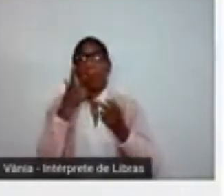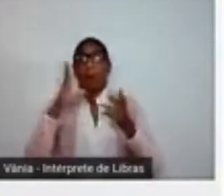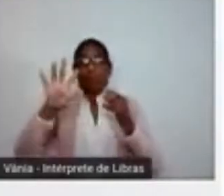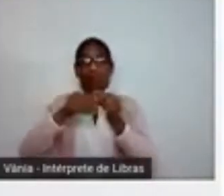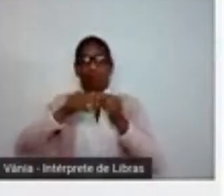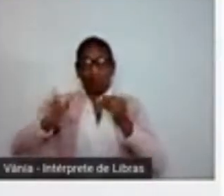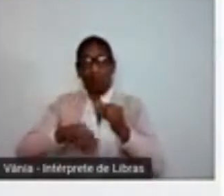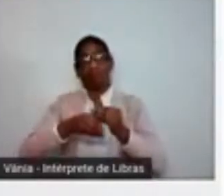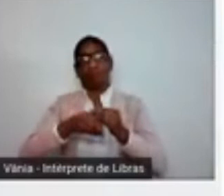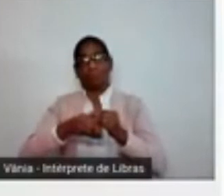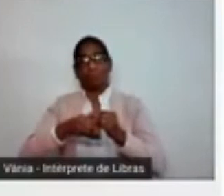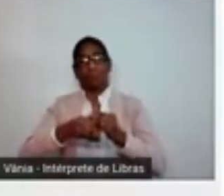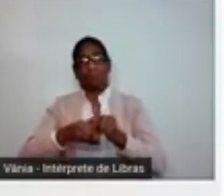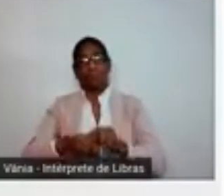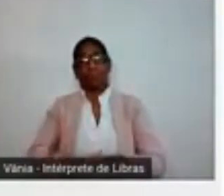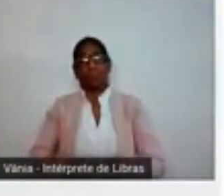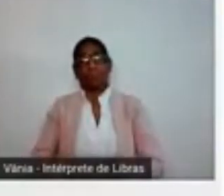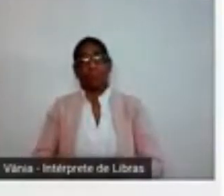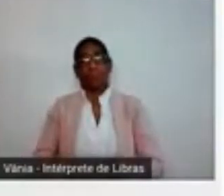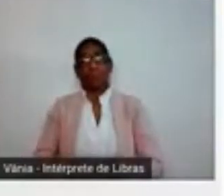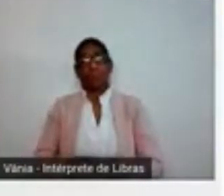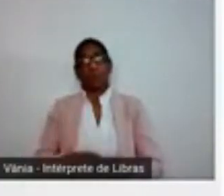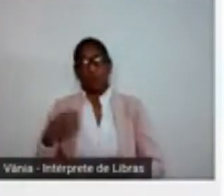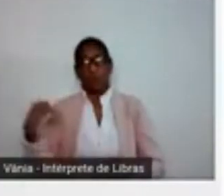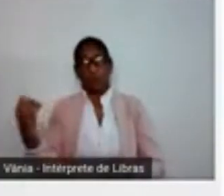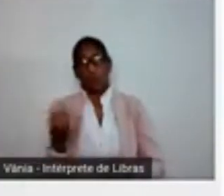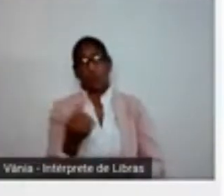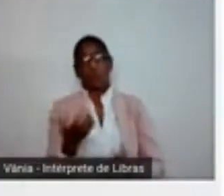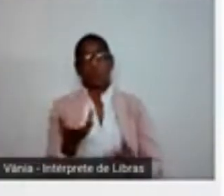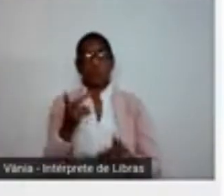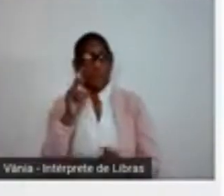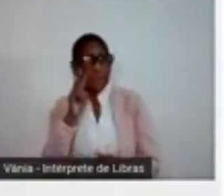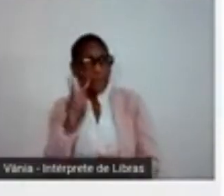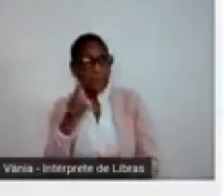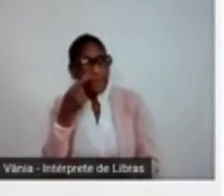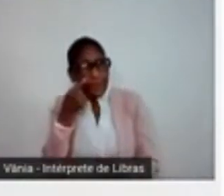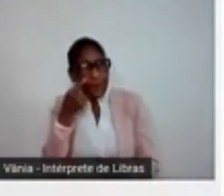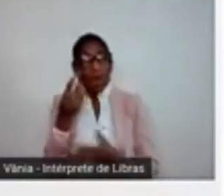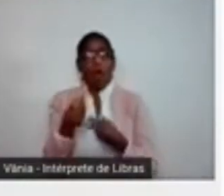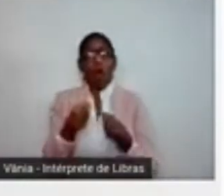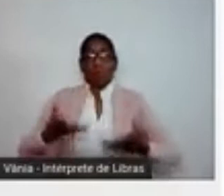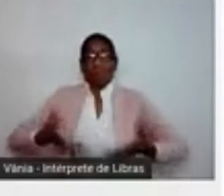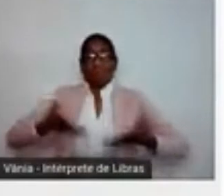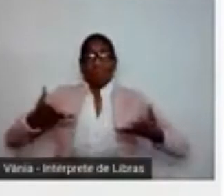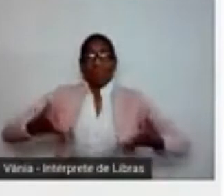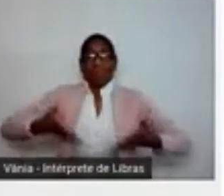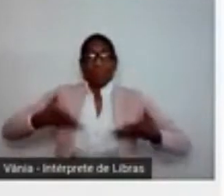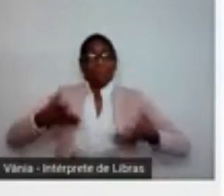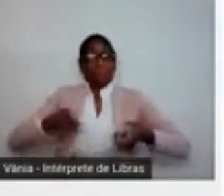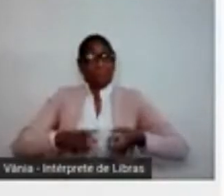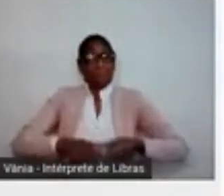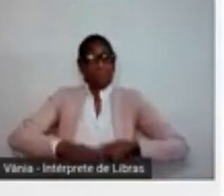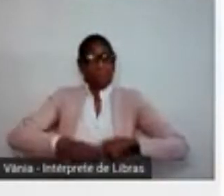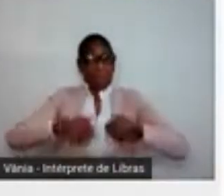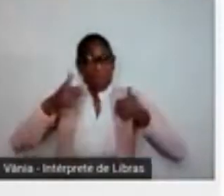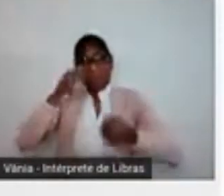gente fica assim, de certa forma, observando com um certo otimismo quando, aqui no caso de